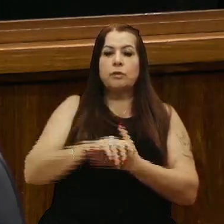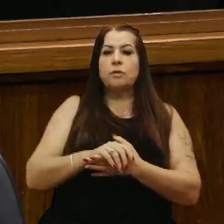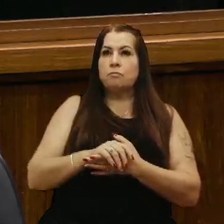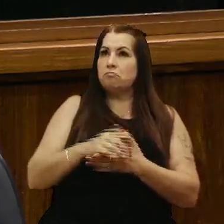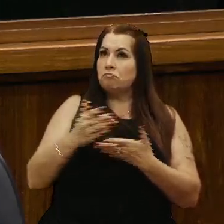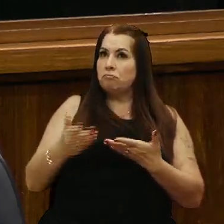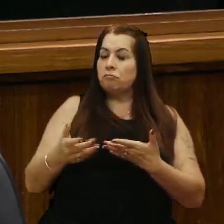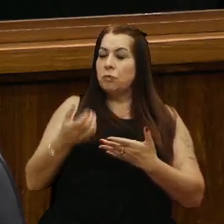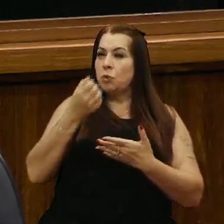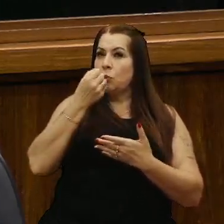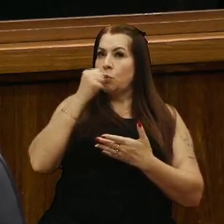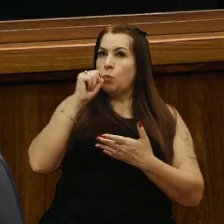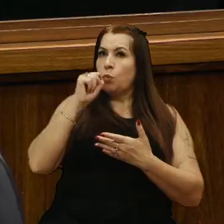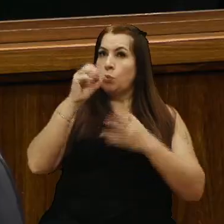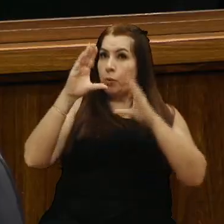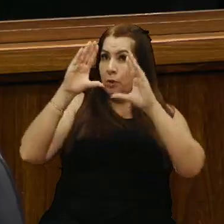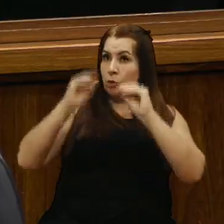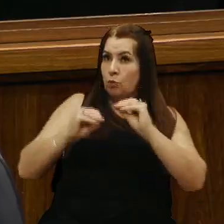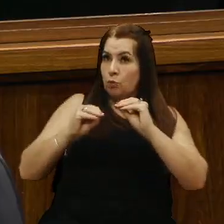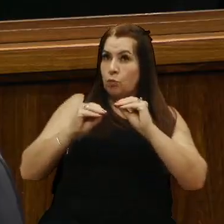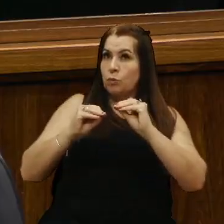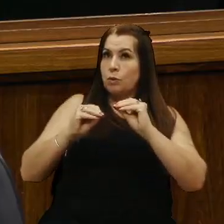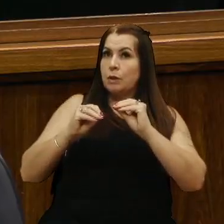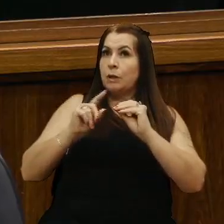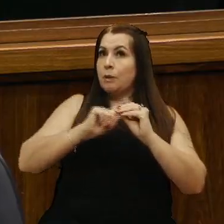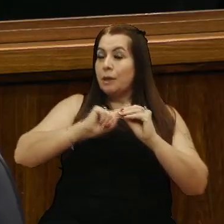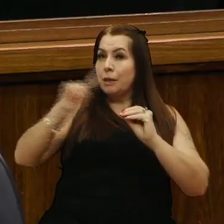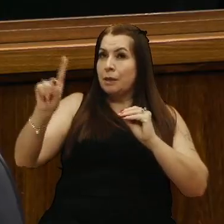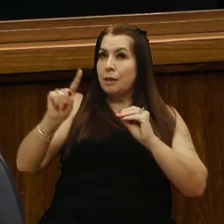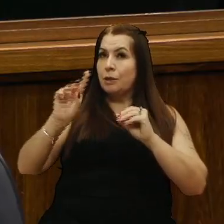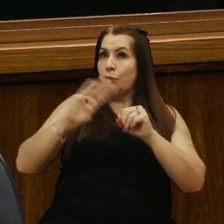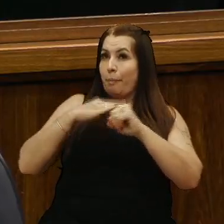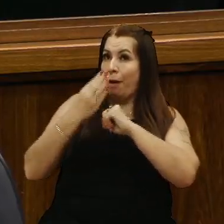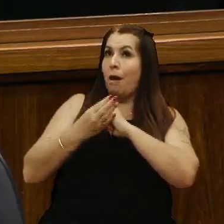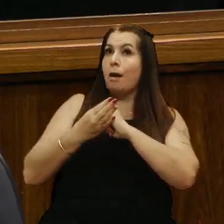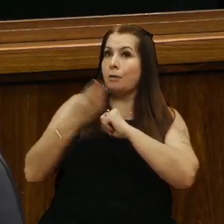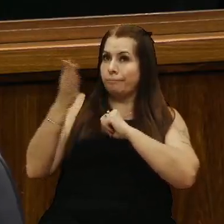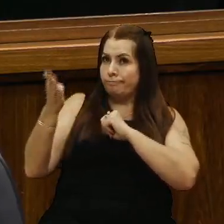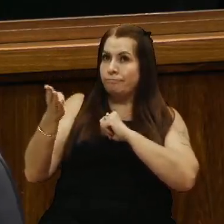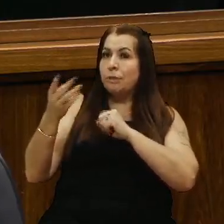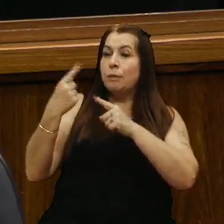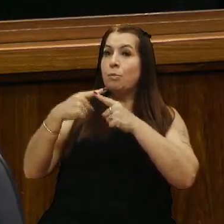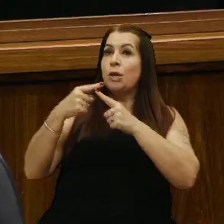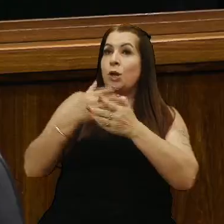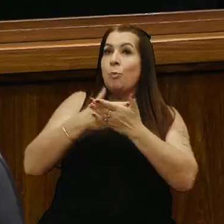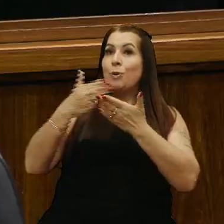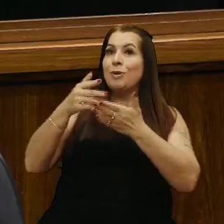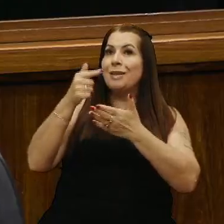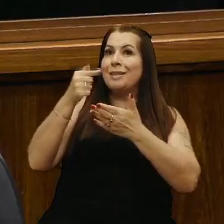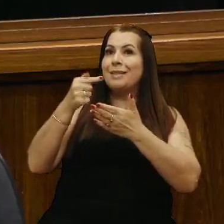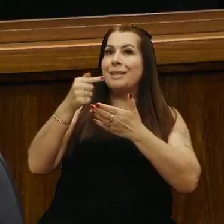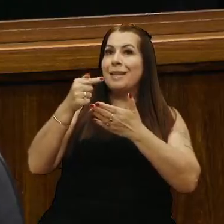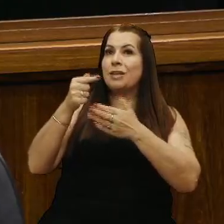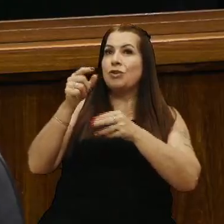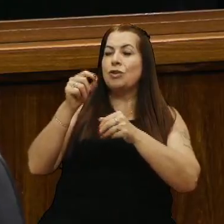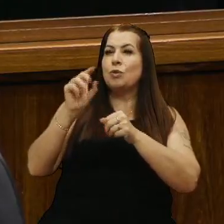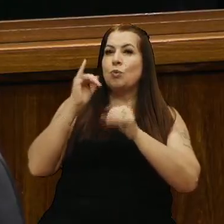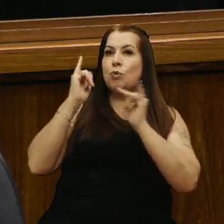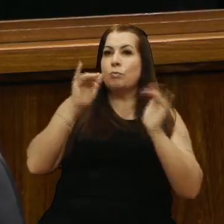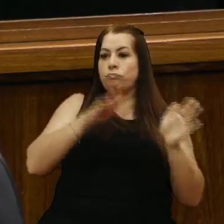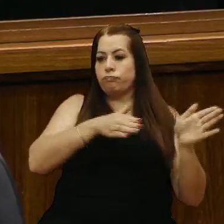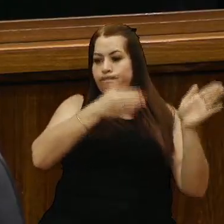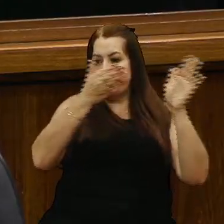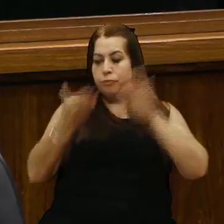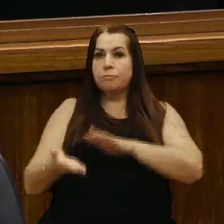era 20h eu estava tendo que ir lá no Balardim. Porque desde as 7 aquele ônibus estava caído na